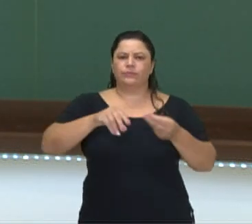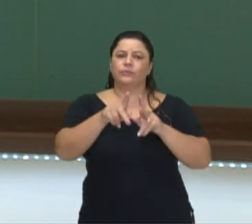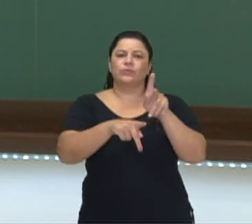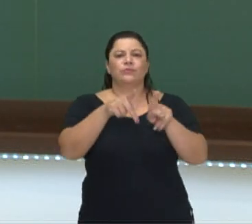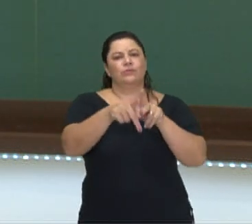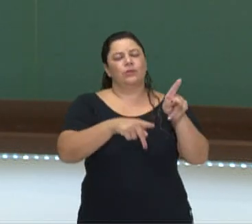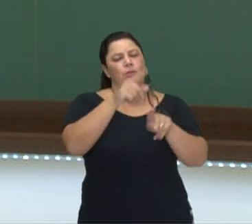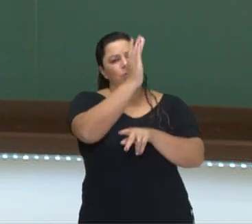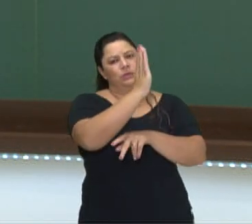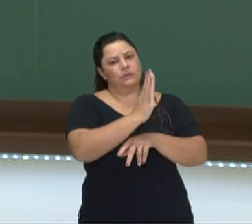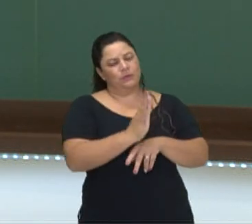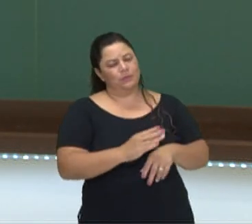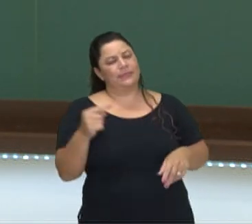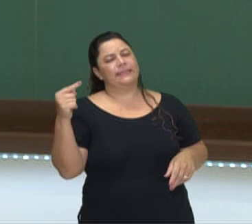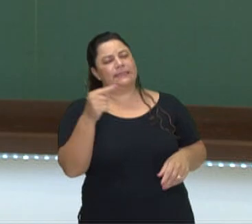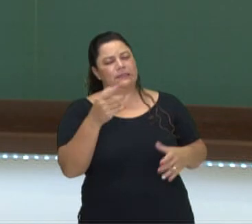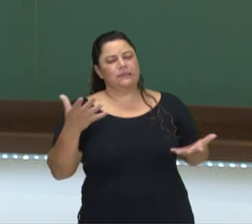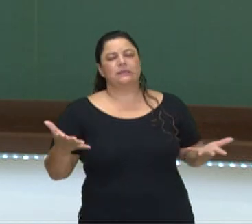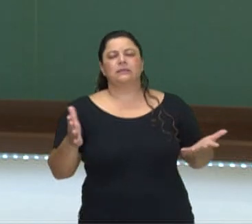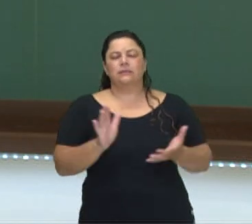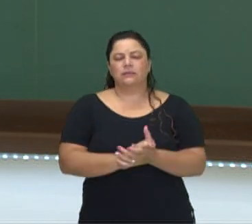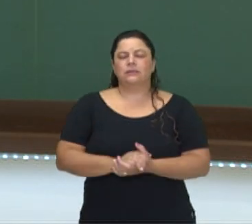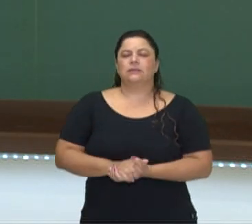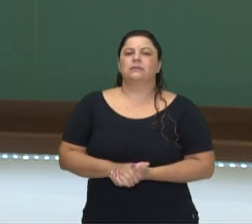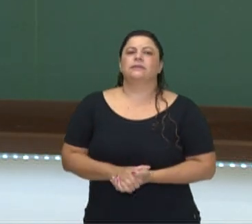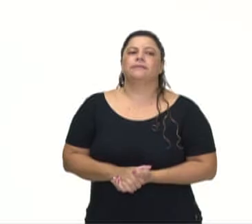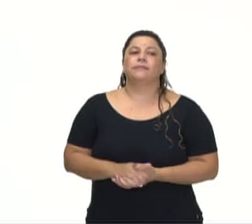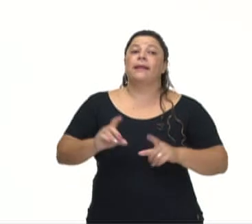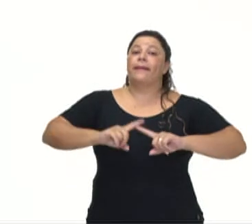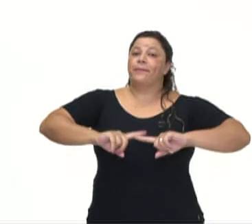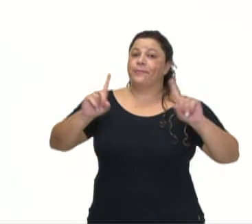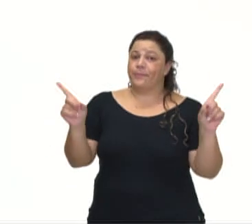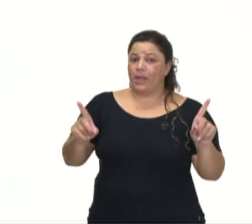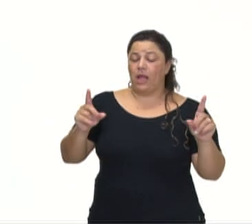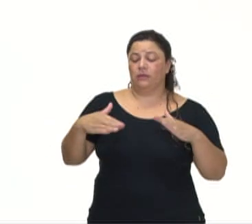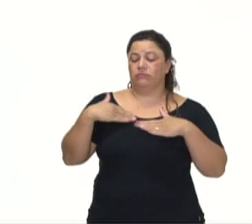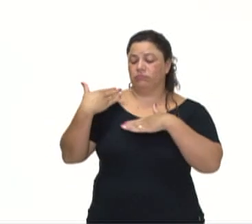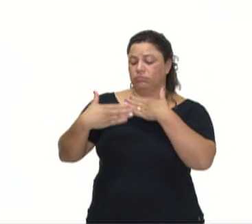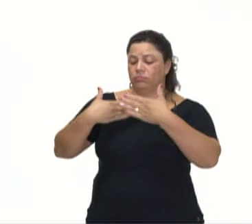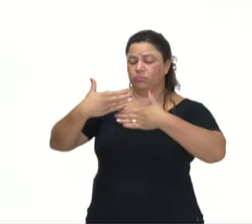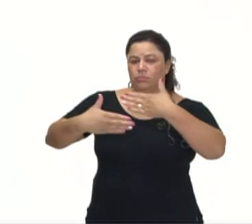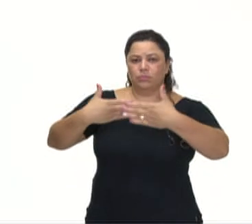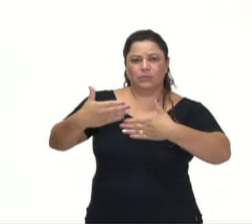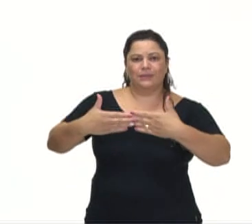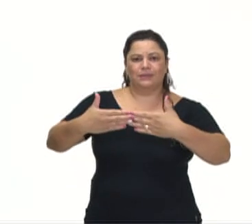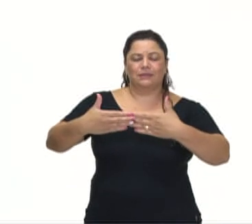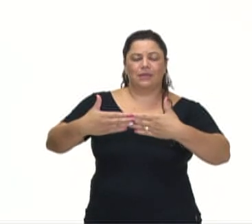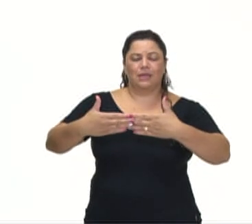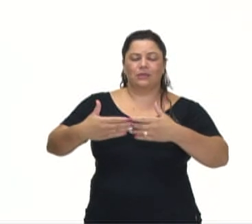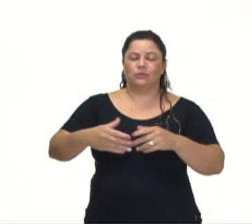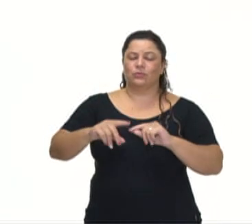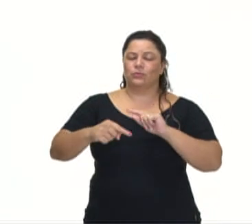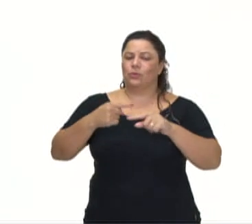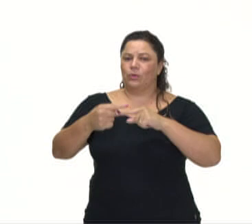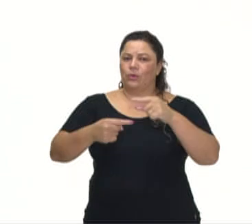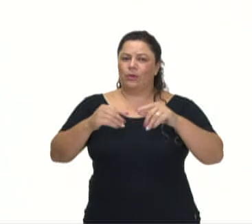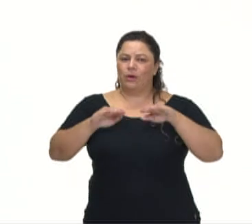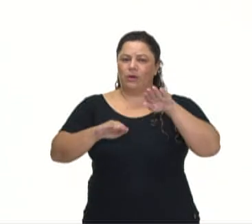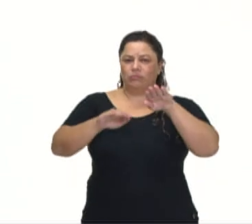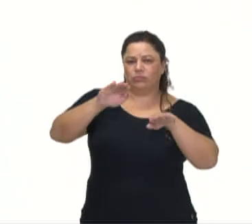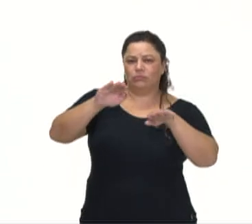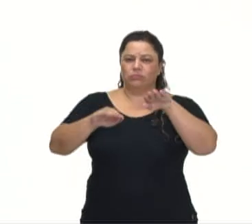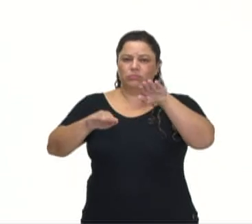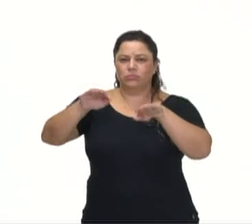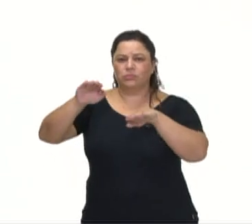população brasileira e isso a gente chama de miscigenação. Porém, esse processo não aconteceu de forma equilibrada